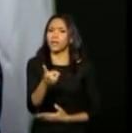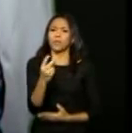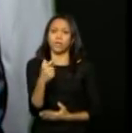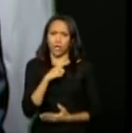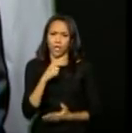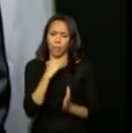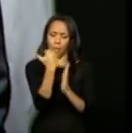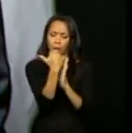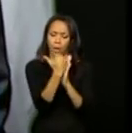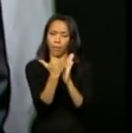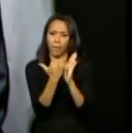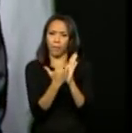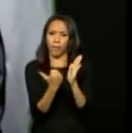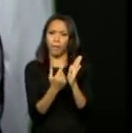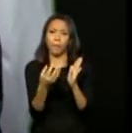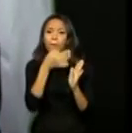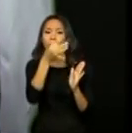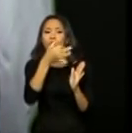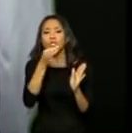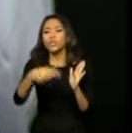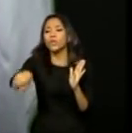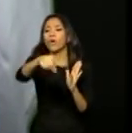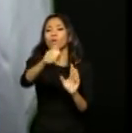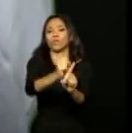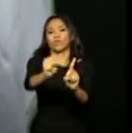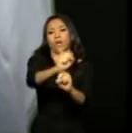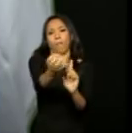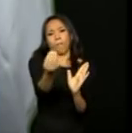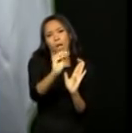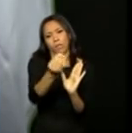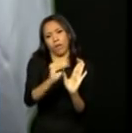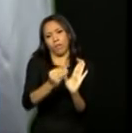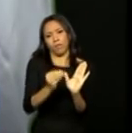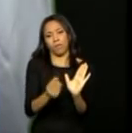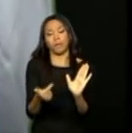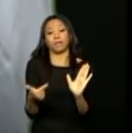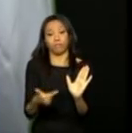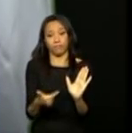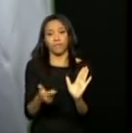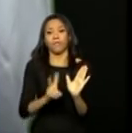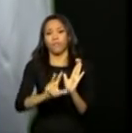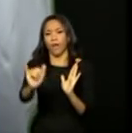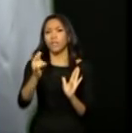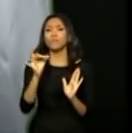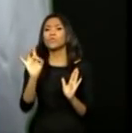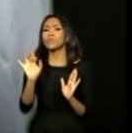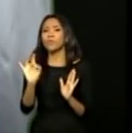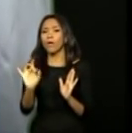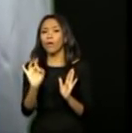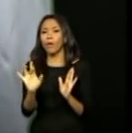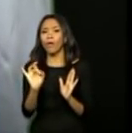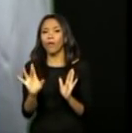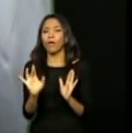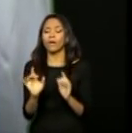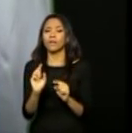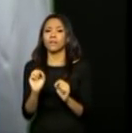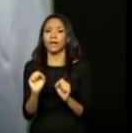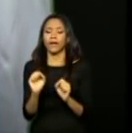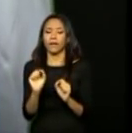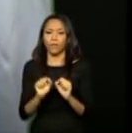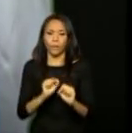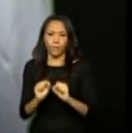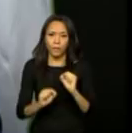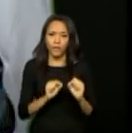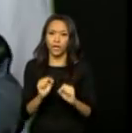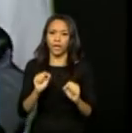de participação social. Essa abertura será exercida não apenas por meio de uma reativação vigorosa